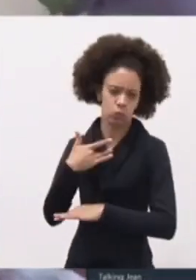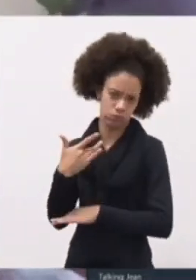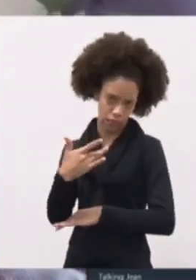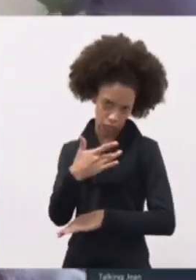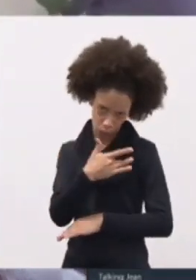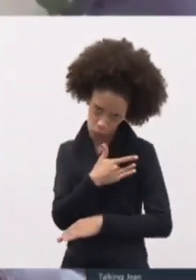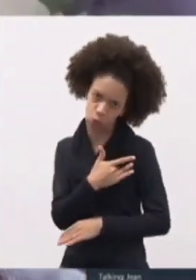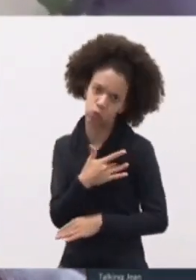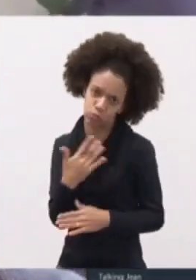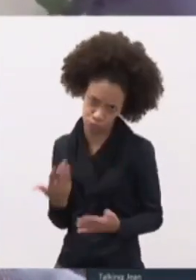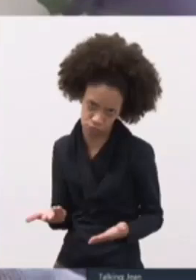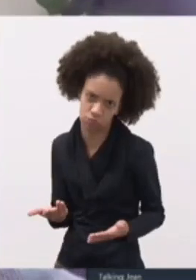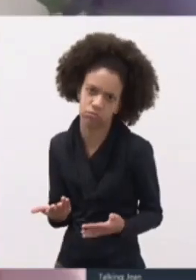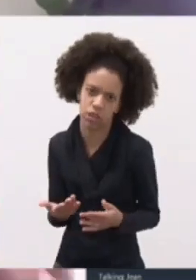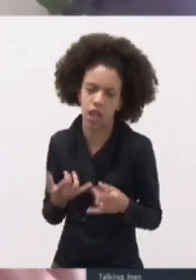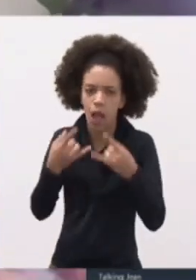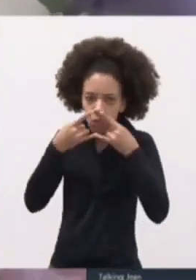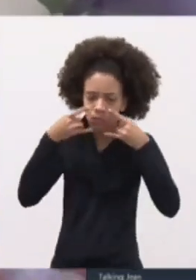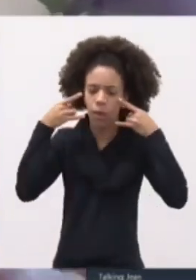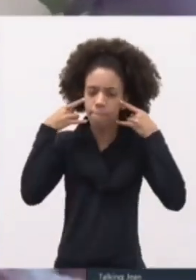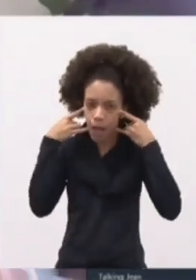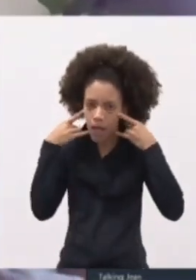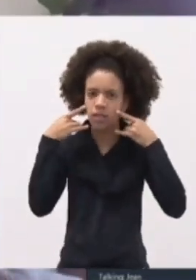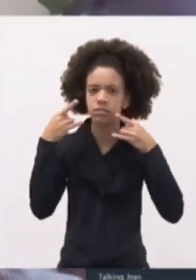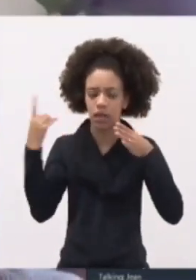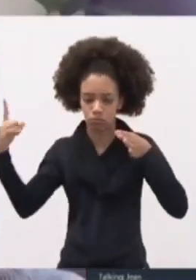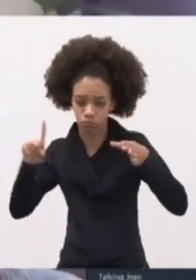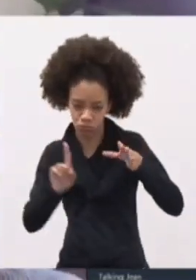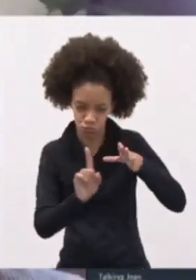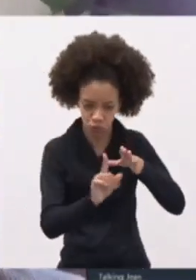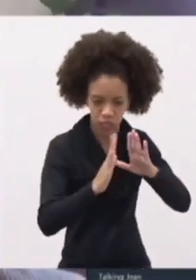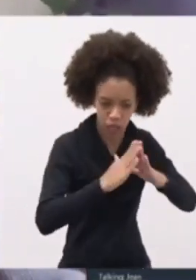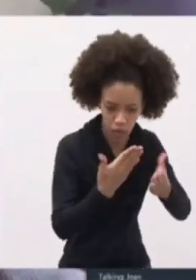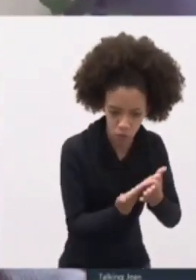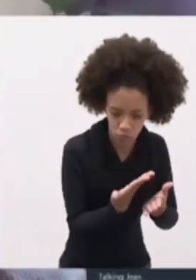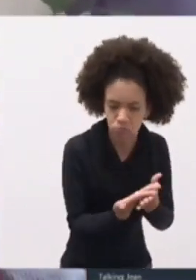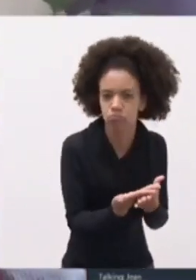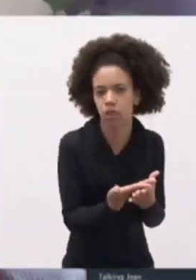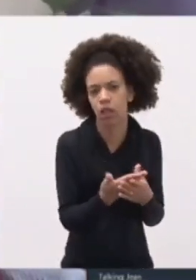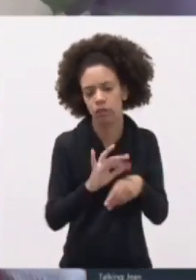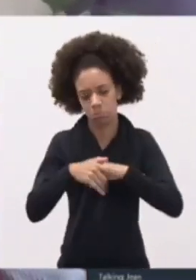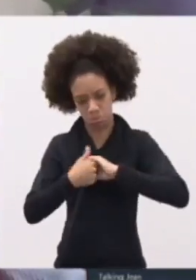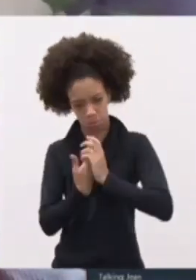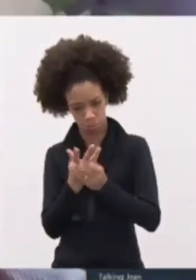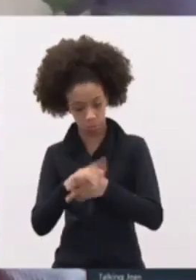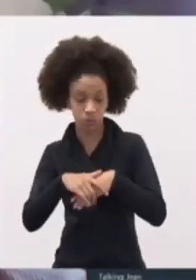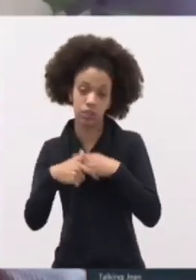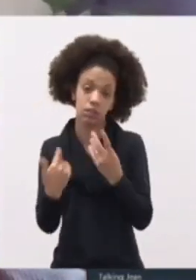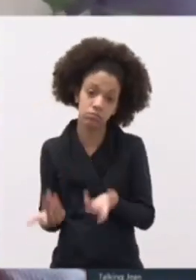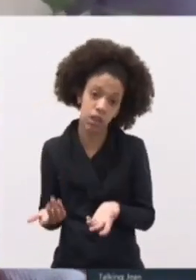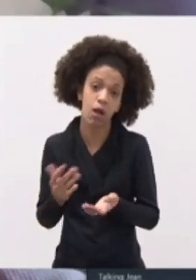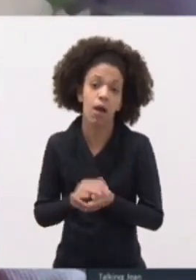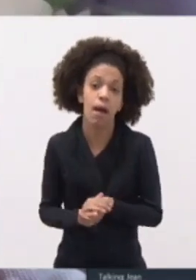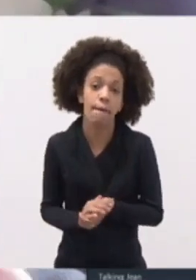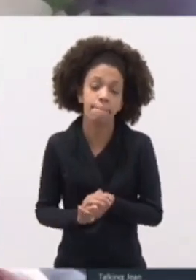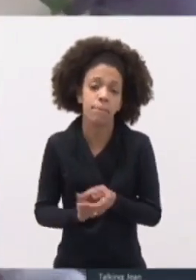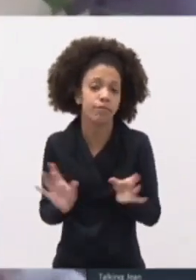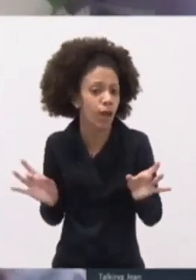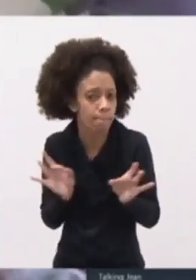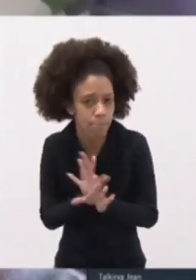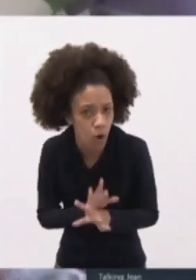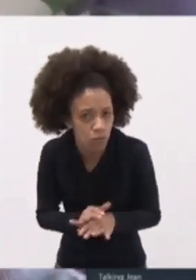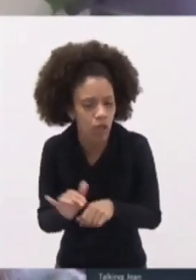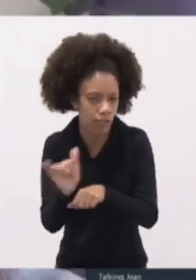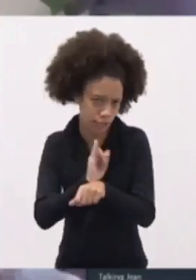né? Se for retirar, usar máscara, passar sempre o álcool gel. Então, para fechar sobre essas